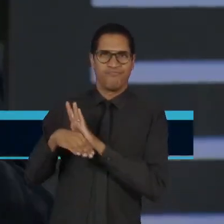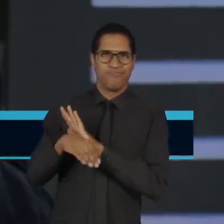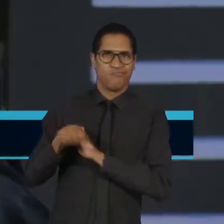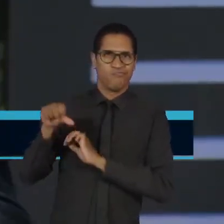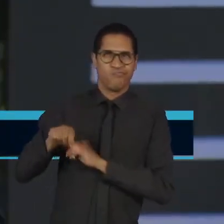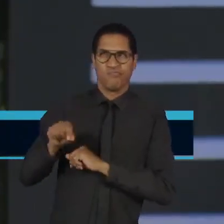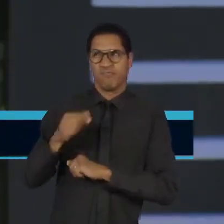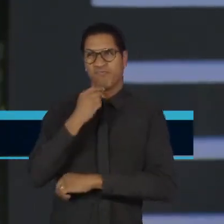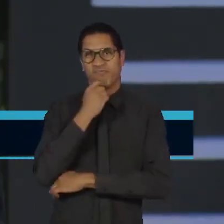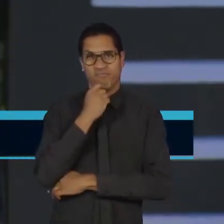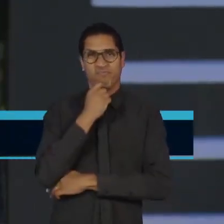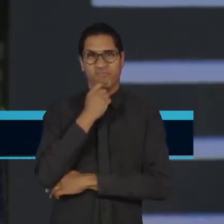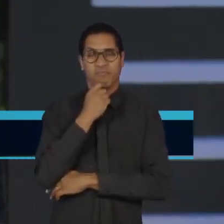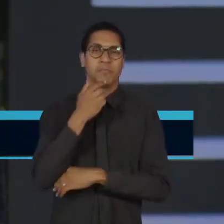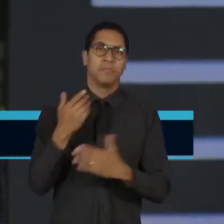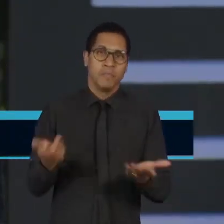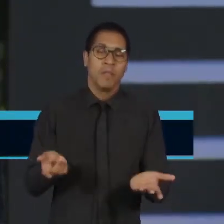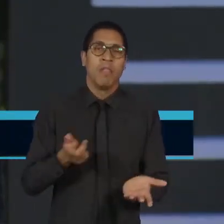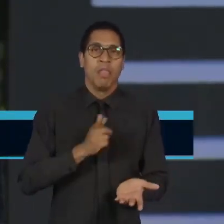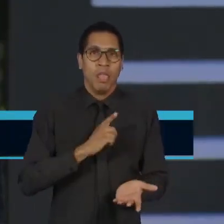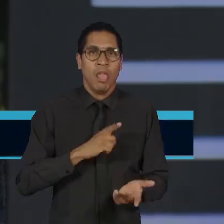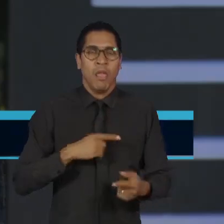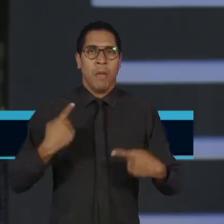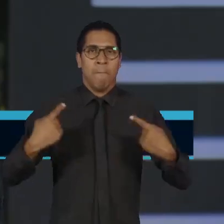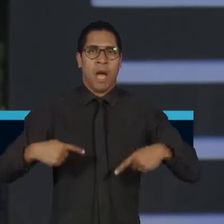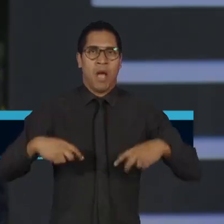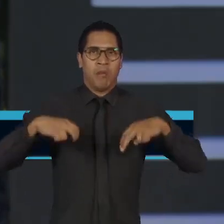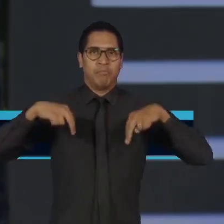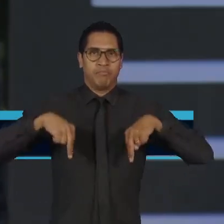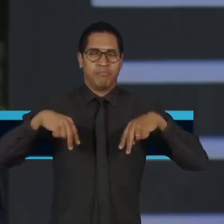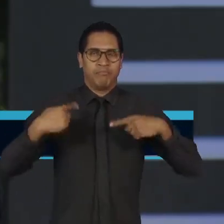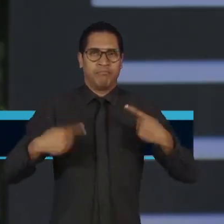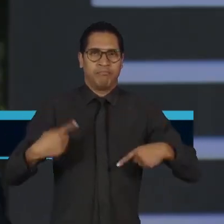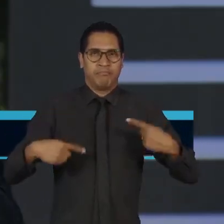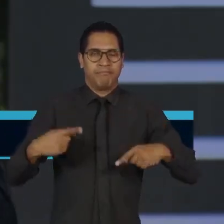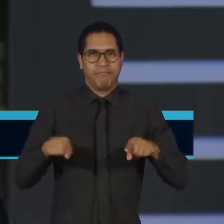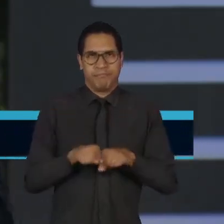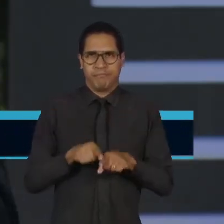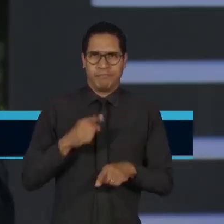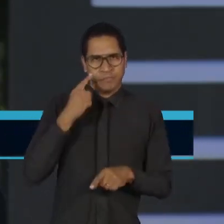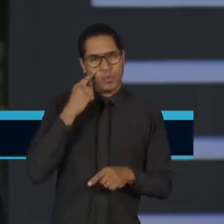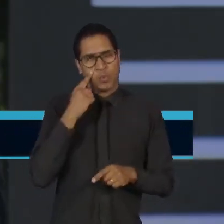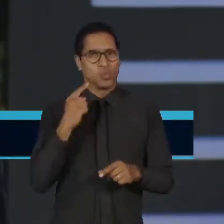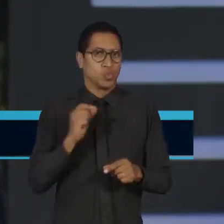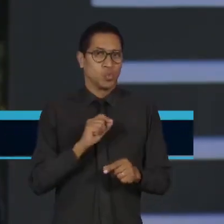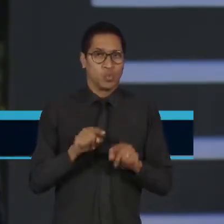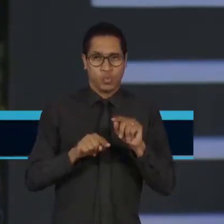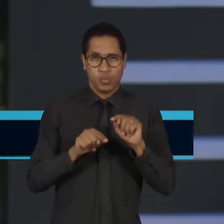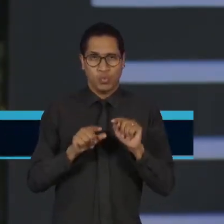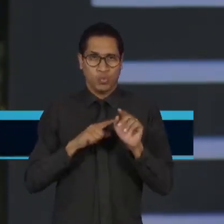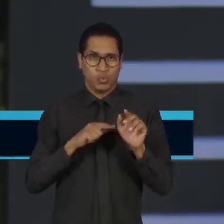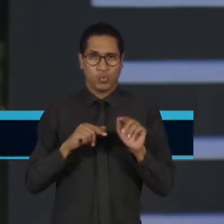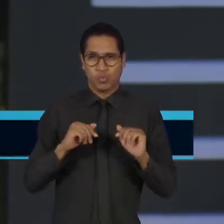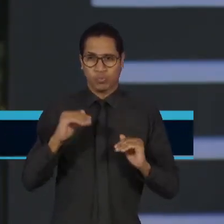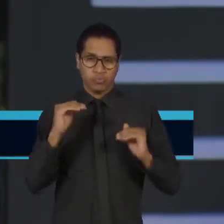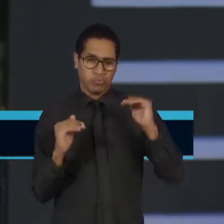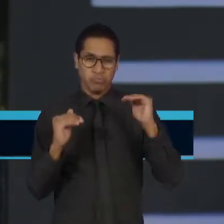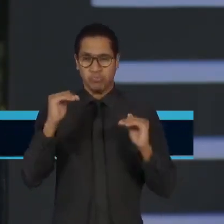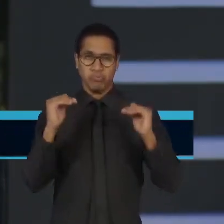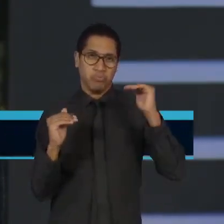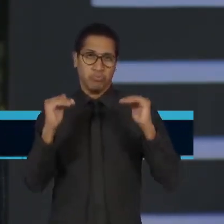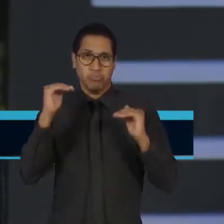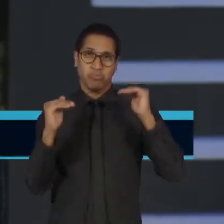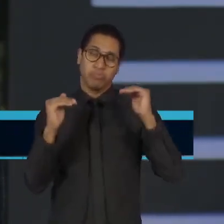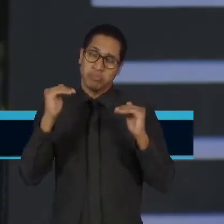principalmente, inclusive depois do debate, não são tão ruins, não. É bom lembrar que está ali, os números estão próximos,